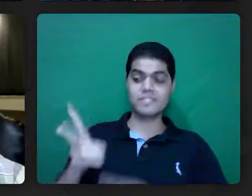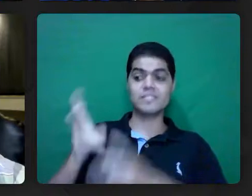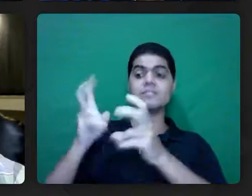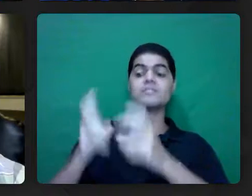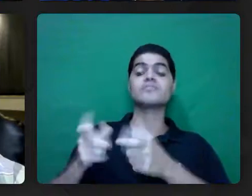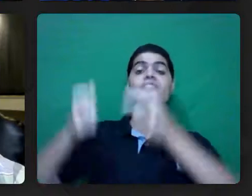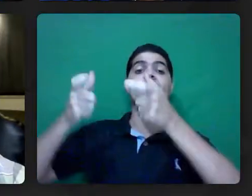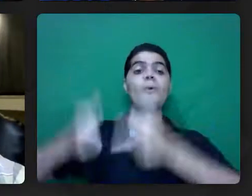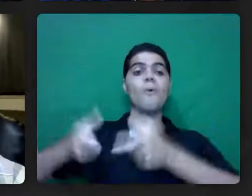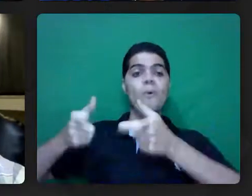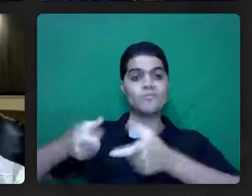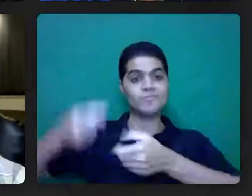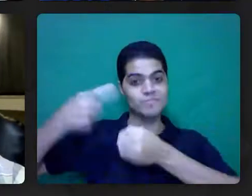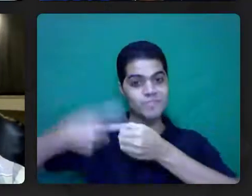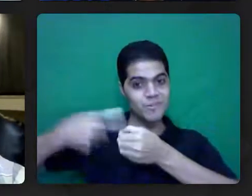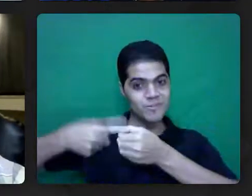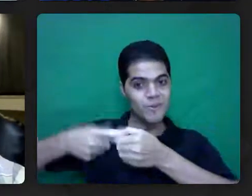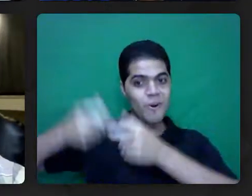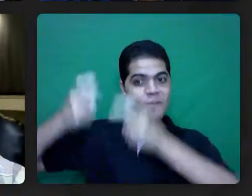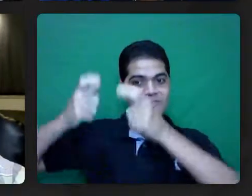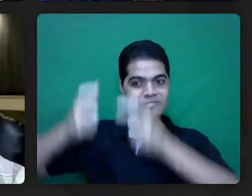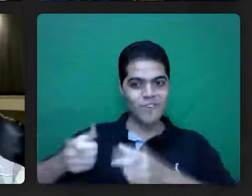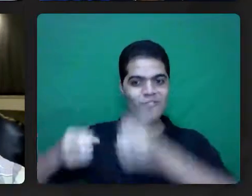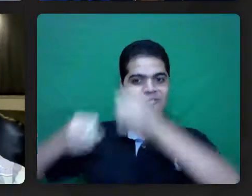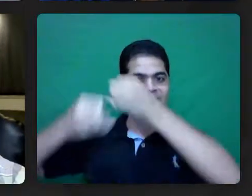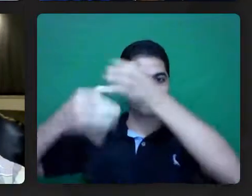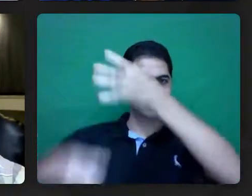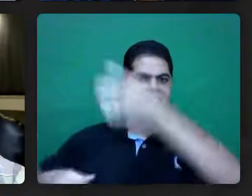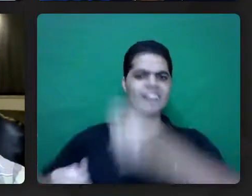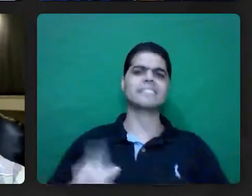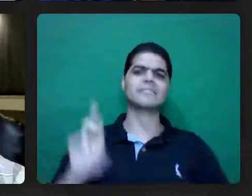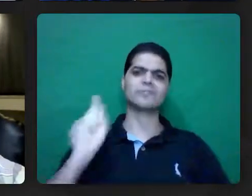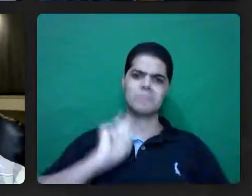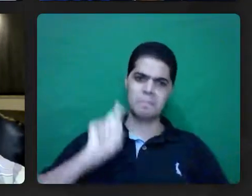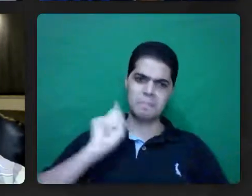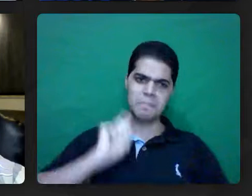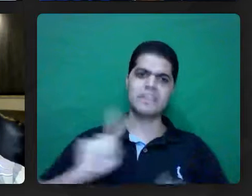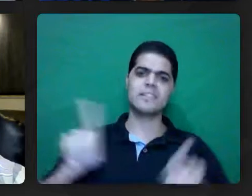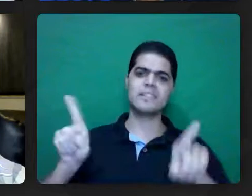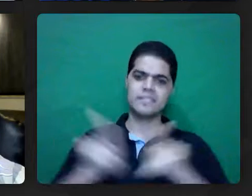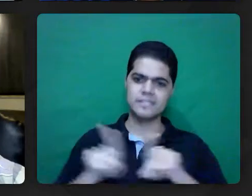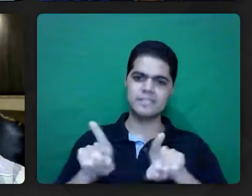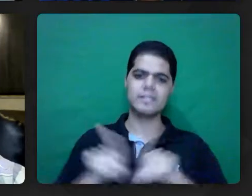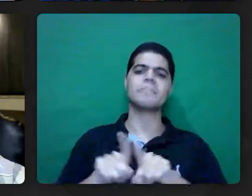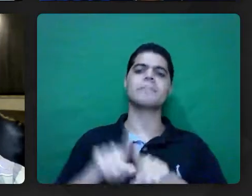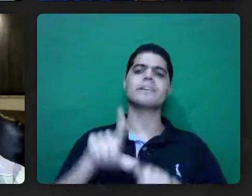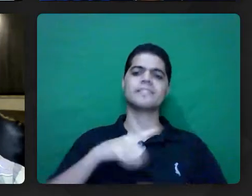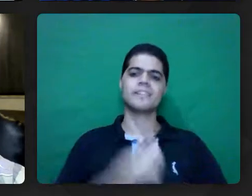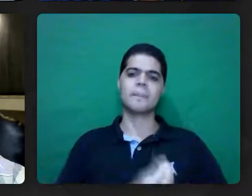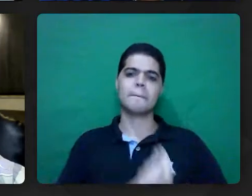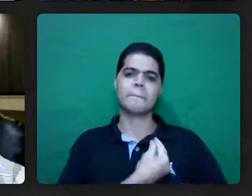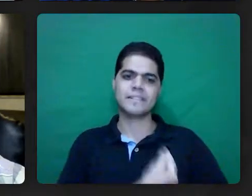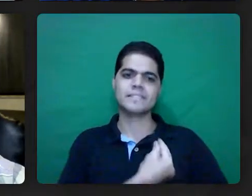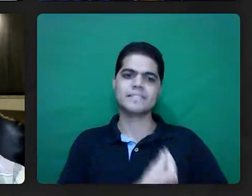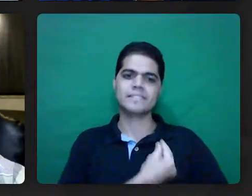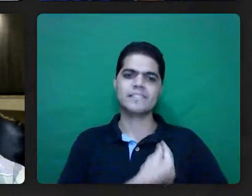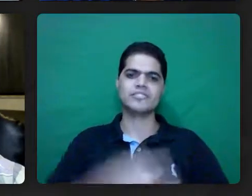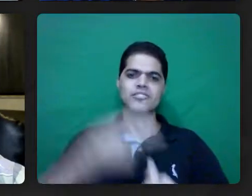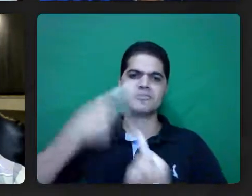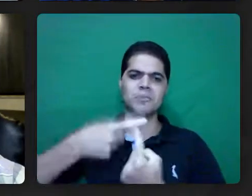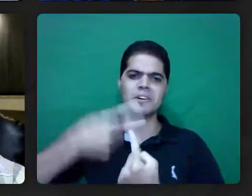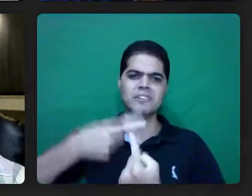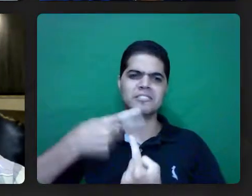vocês são. Tem gente do Nordeste, mas tem gente também de Minas Gerais. O Welter está aqui. Então, pessoal, essa live é para vocês. Santa